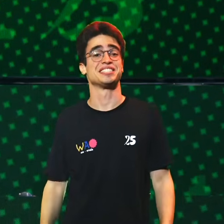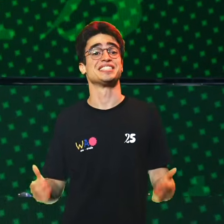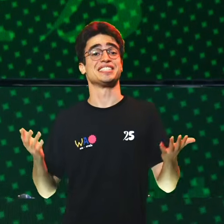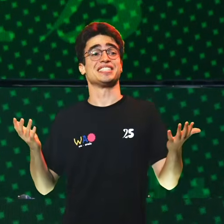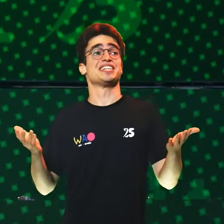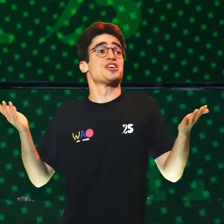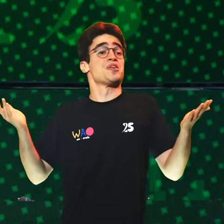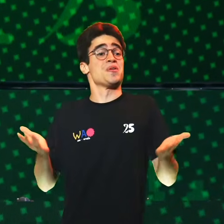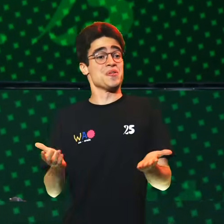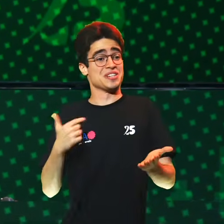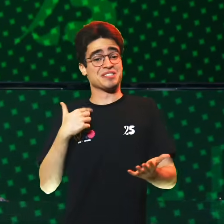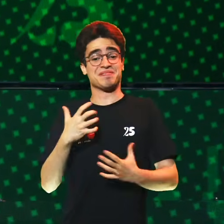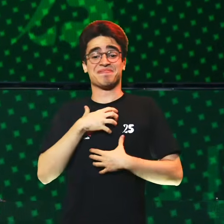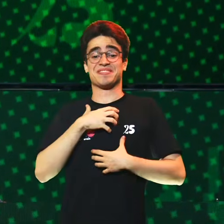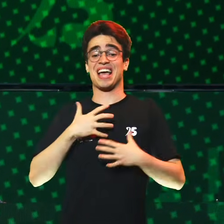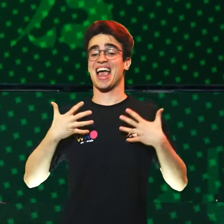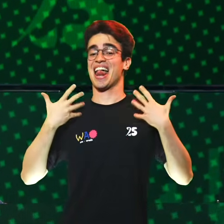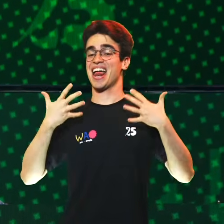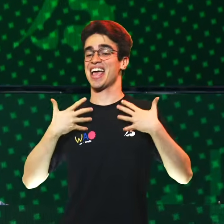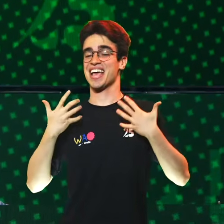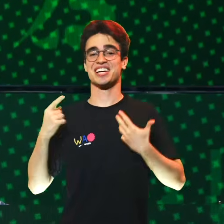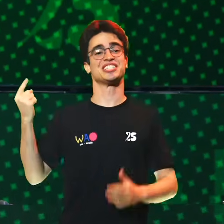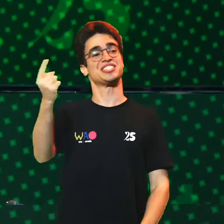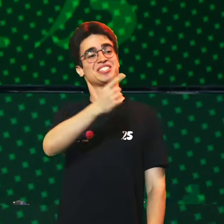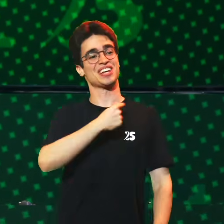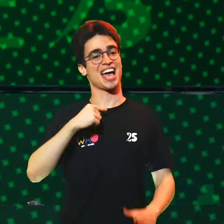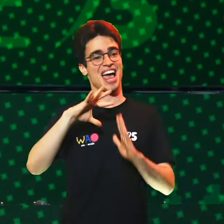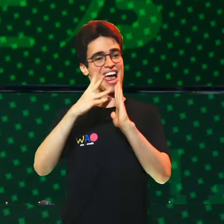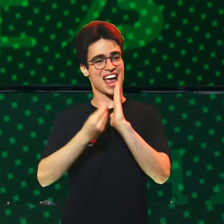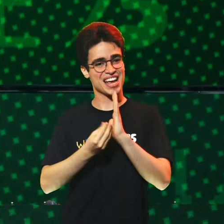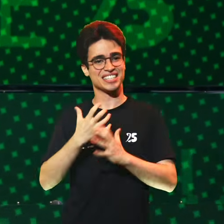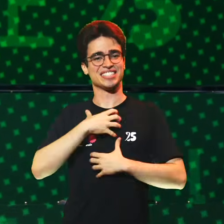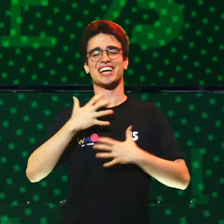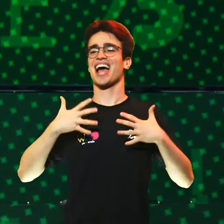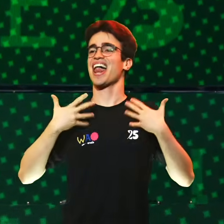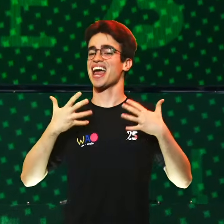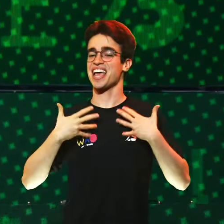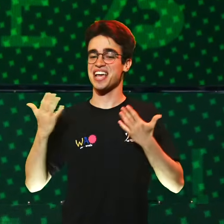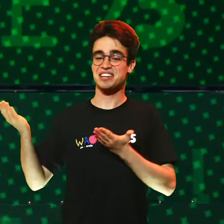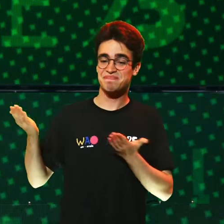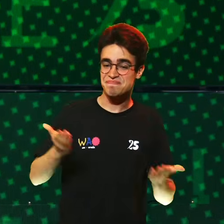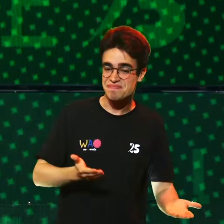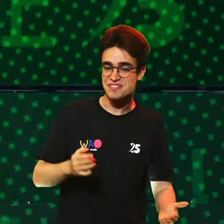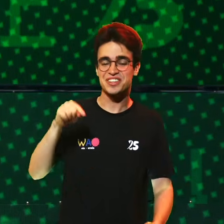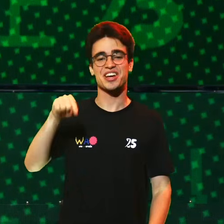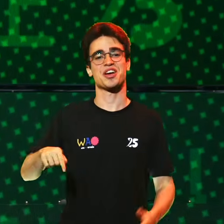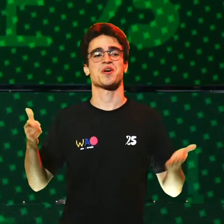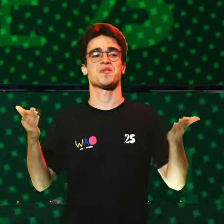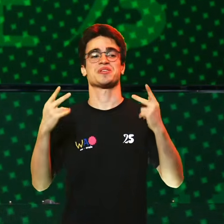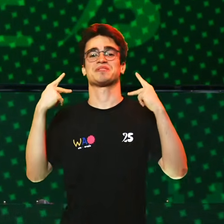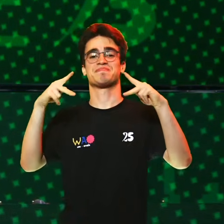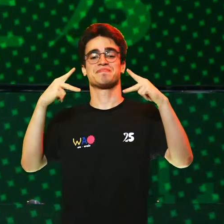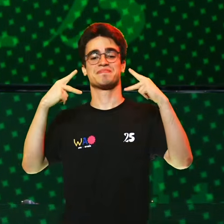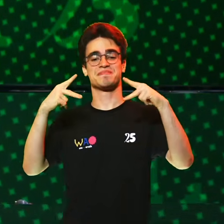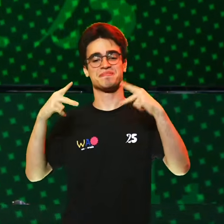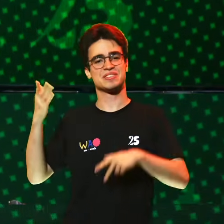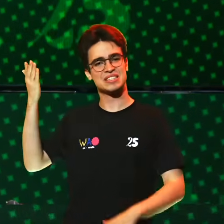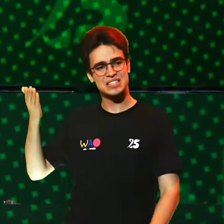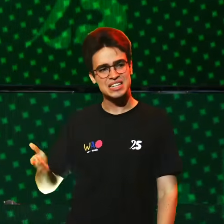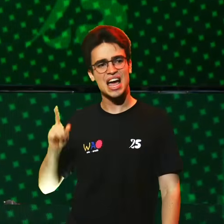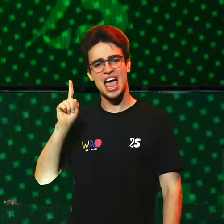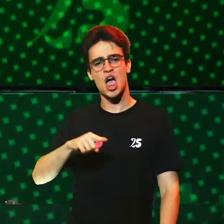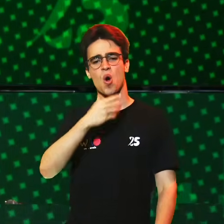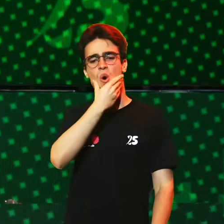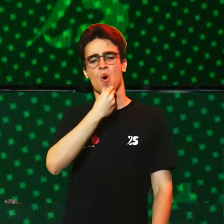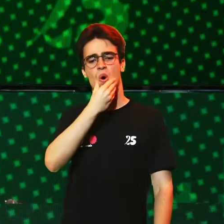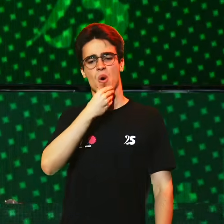Eu tenho a alegria hoje, nós, enquanto igreja, temos a alegria de receber, para ministrar para nós, um homem de